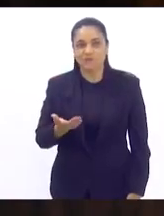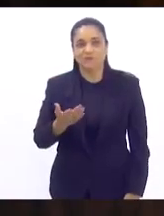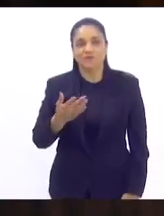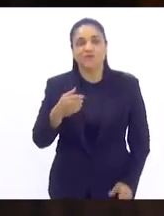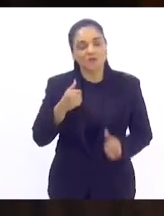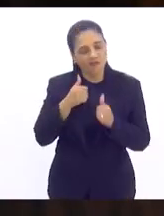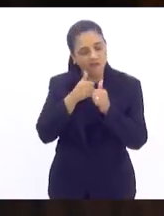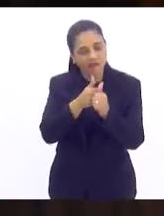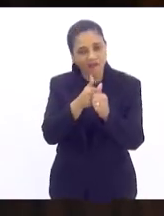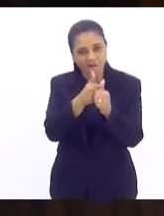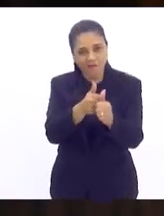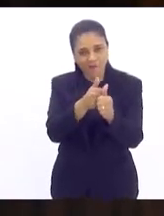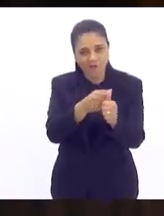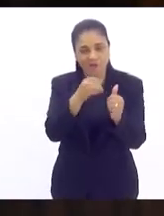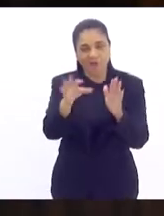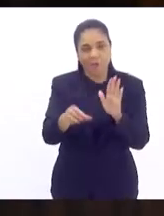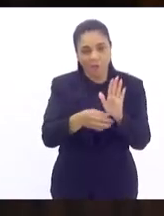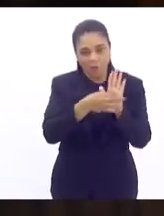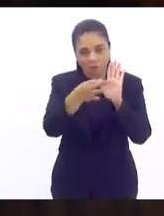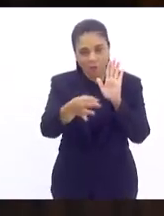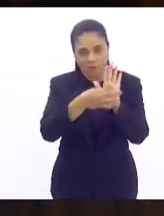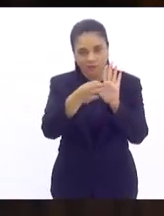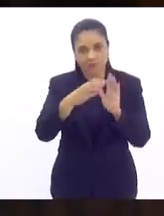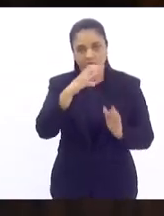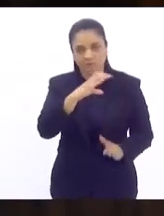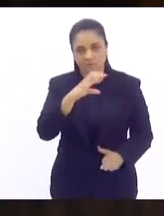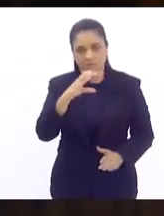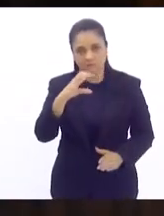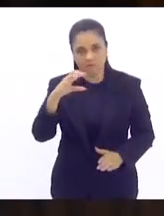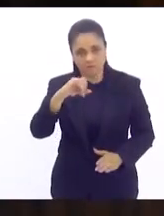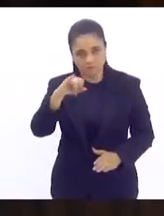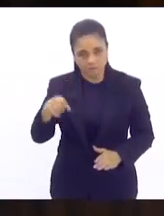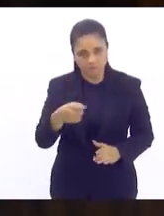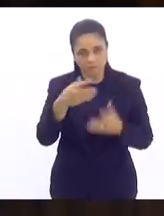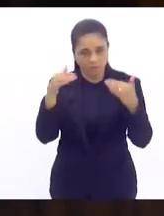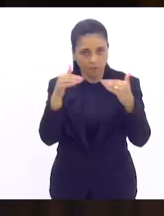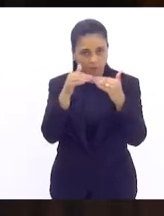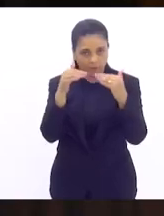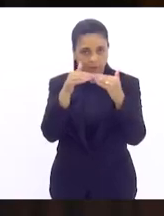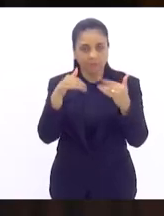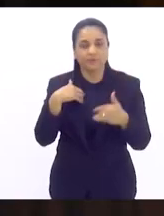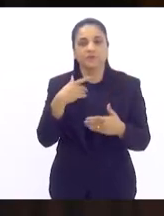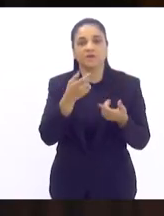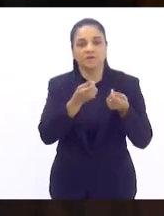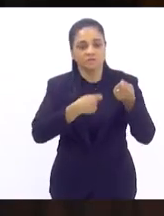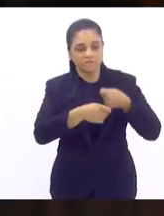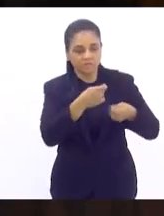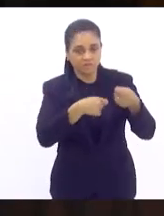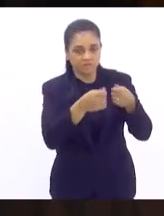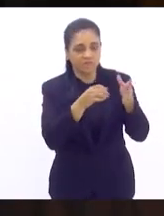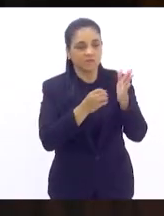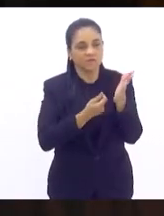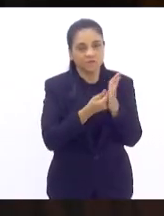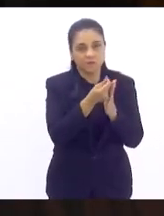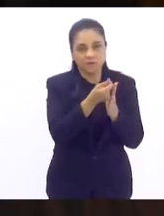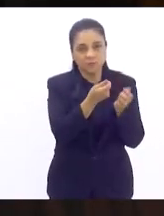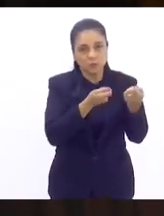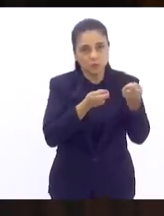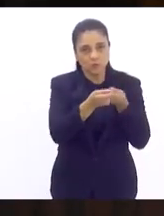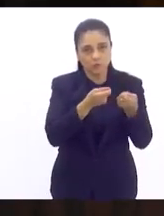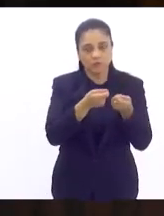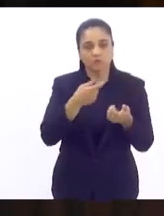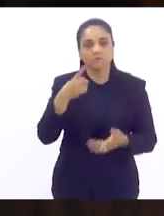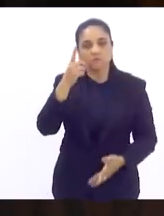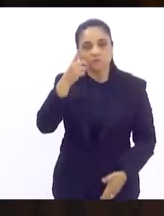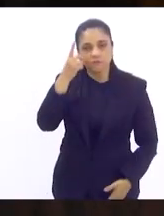acompanho o parecer da CCJ. Pelo Orçamento, Finanças, Fiscalização Financeira e Controle. Deputado André